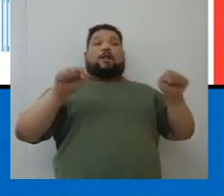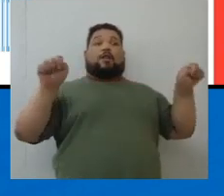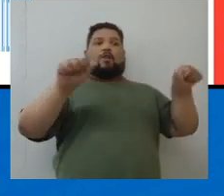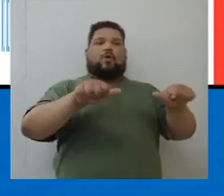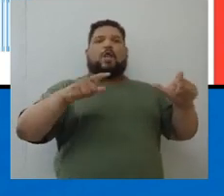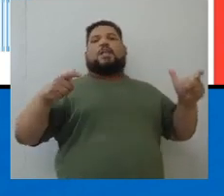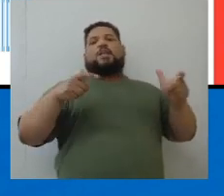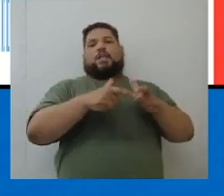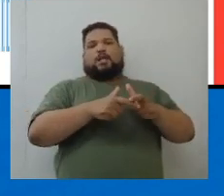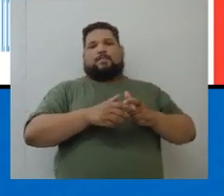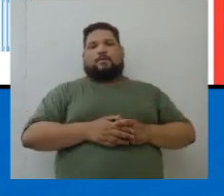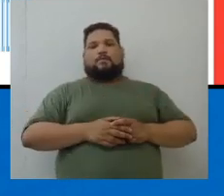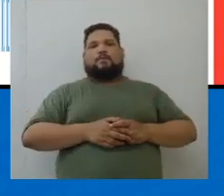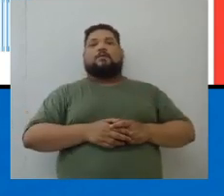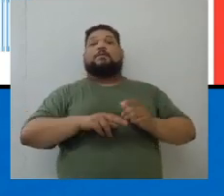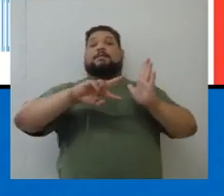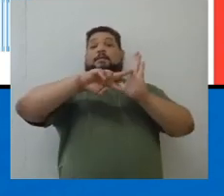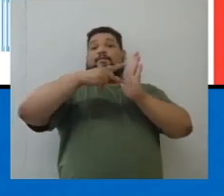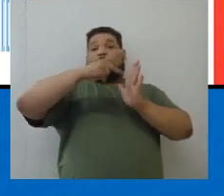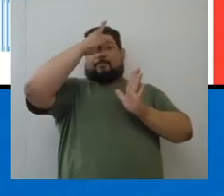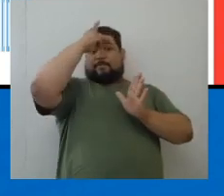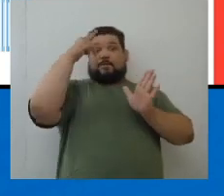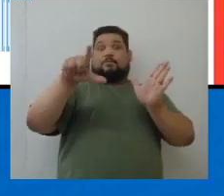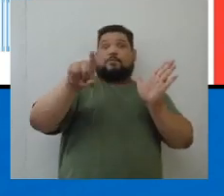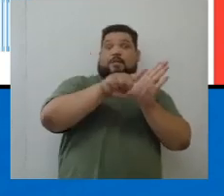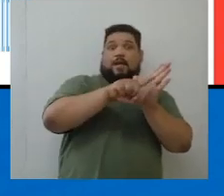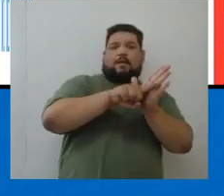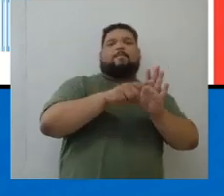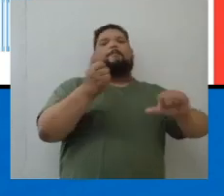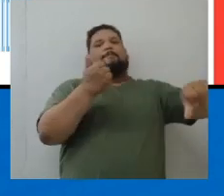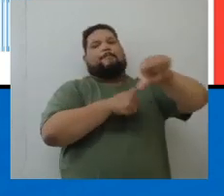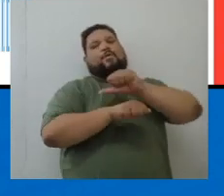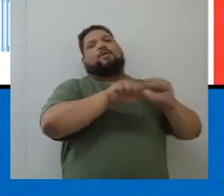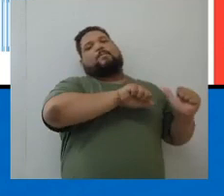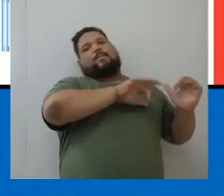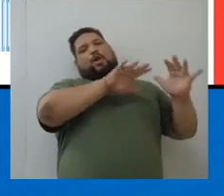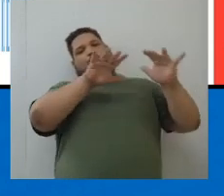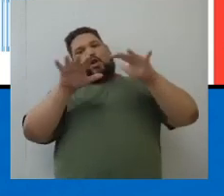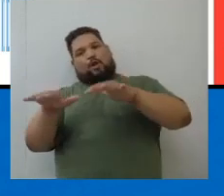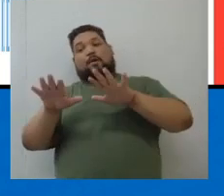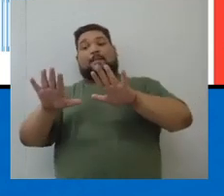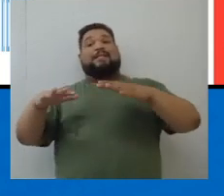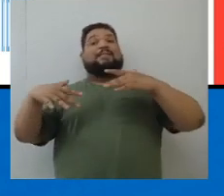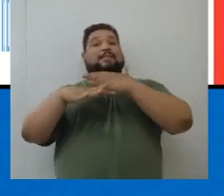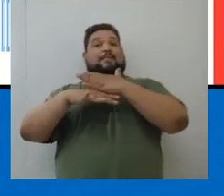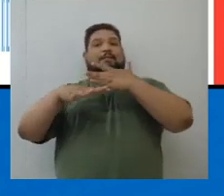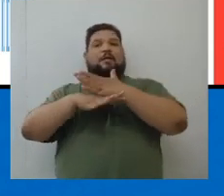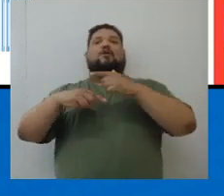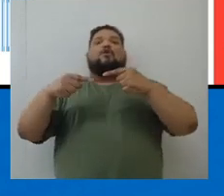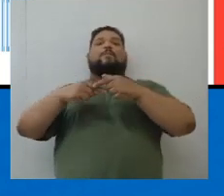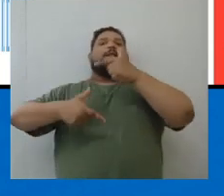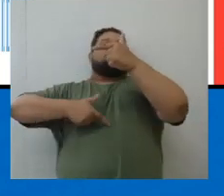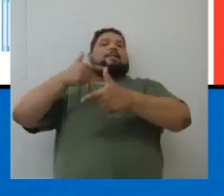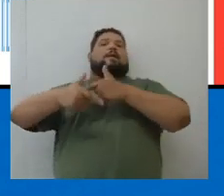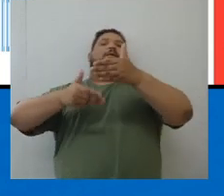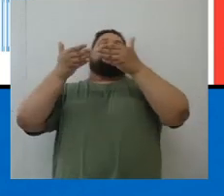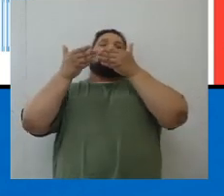promover a chamada repulsão da população. Já na cidade, eu vou ter o aumento da oferta de